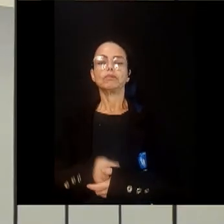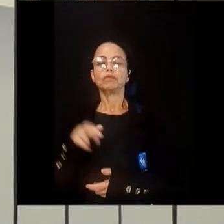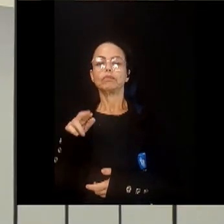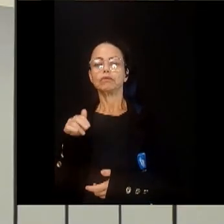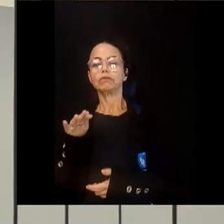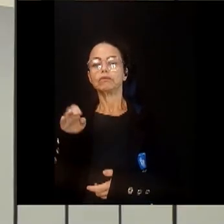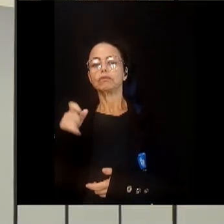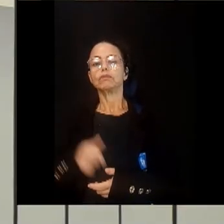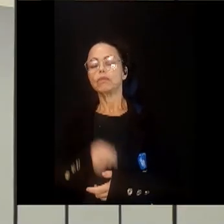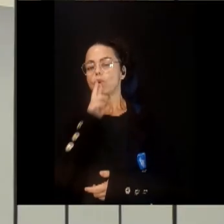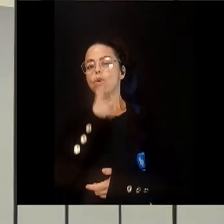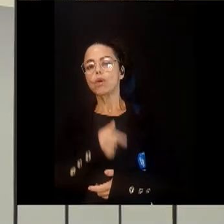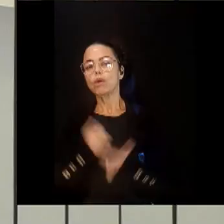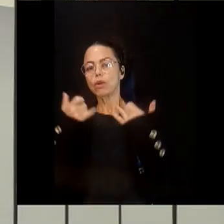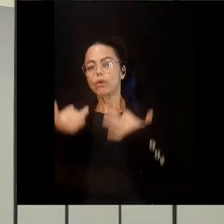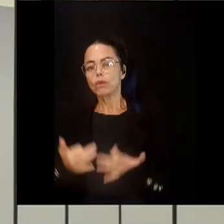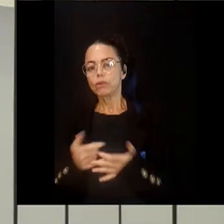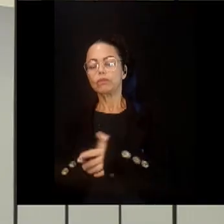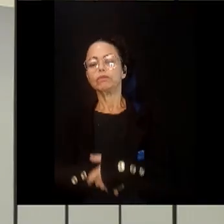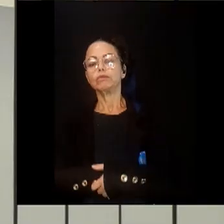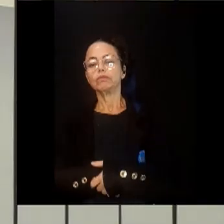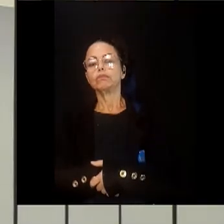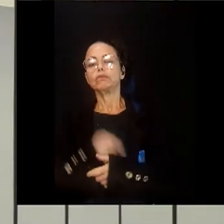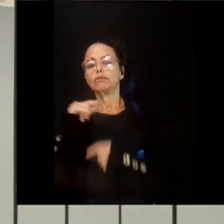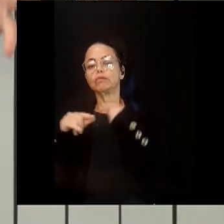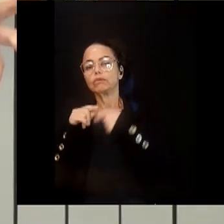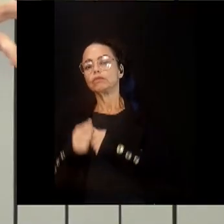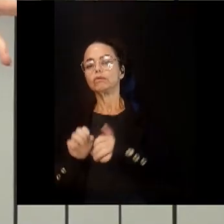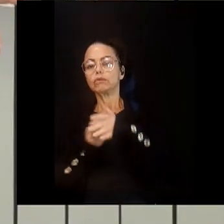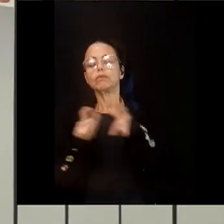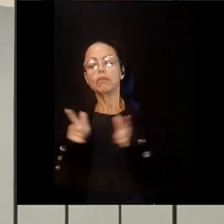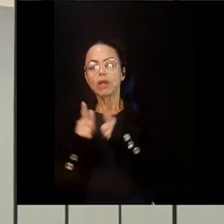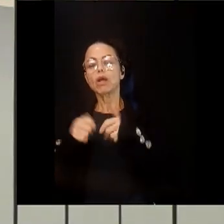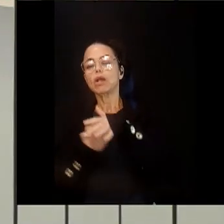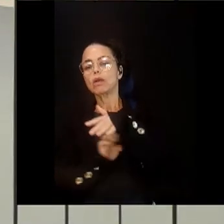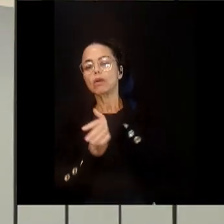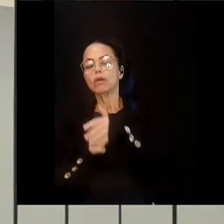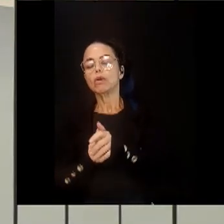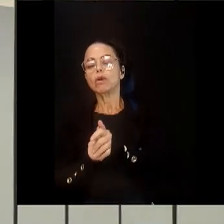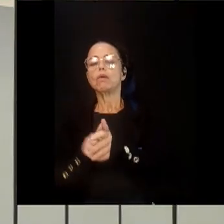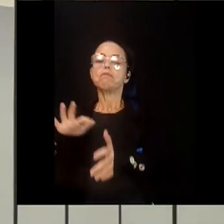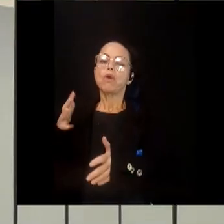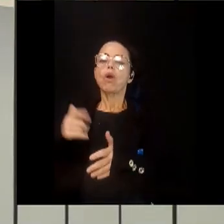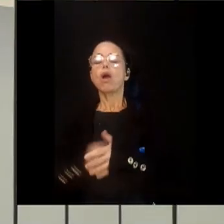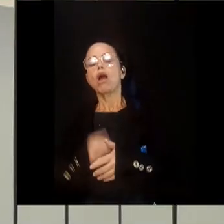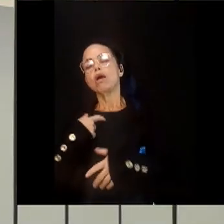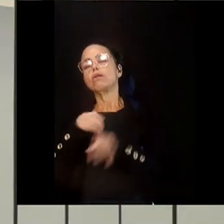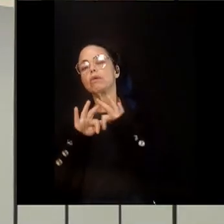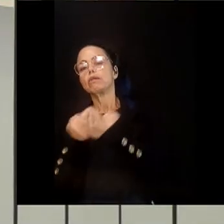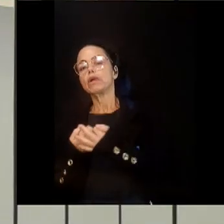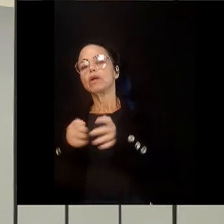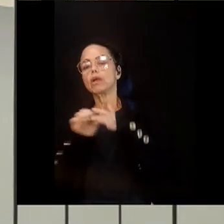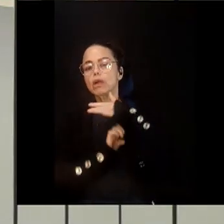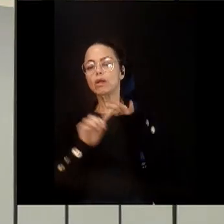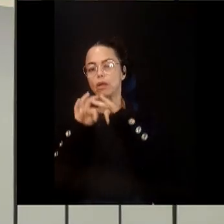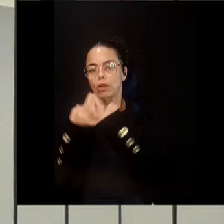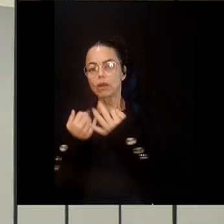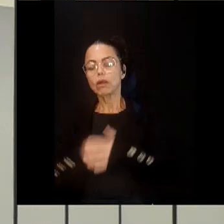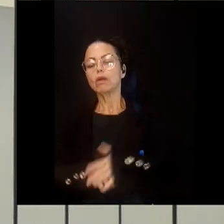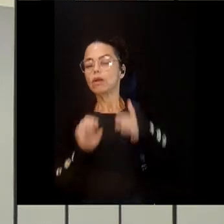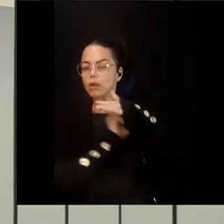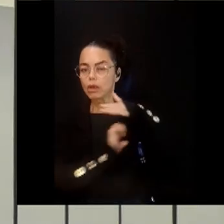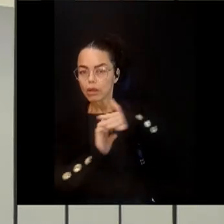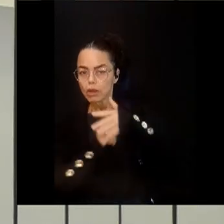né, sobre pequenas e médias empresas, deu o exemplo de uma empresa familiar. Essas empresas estão com